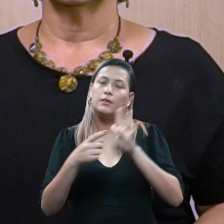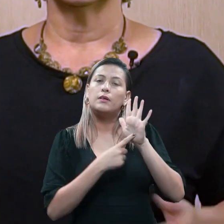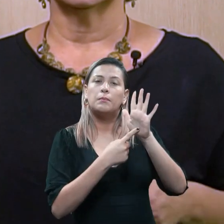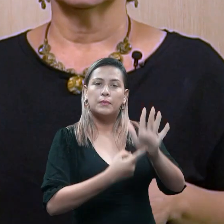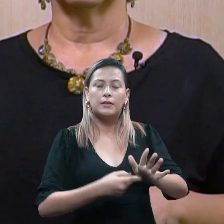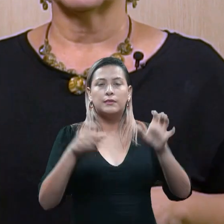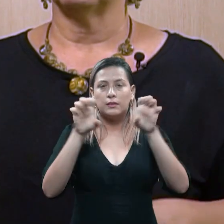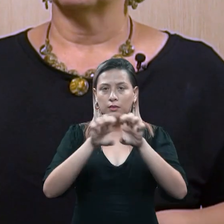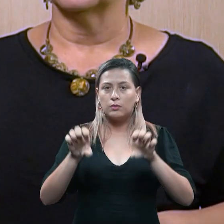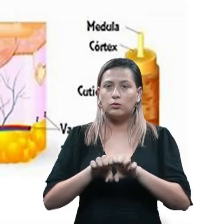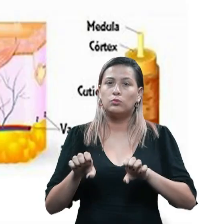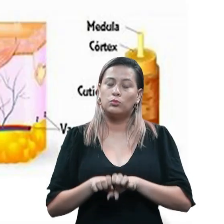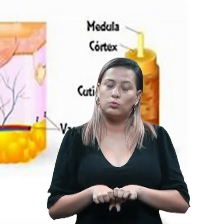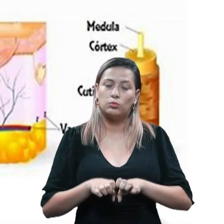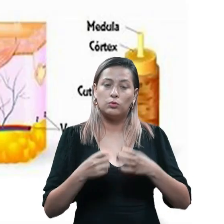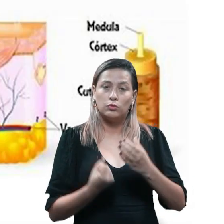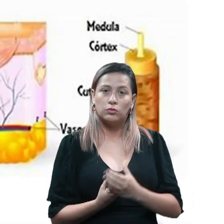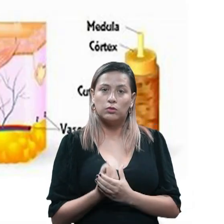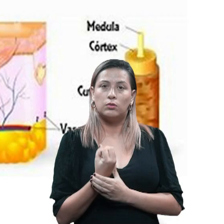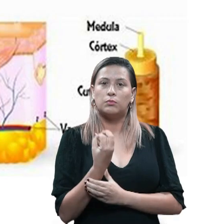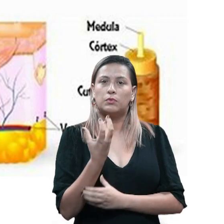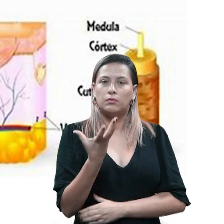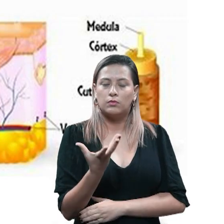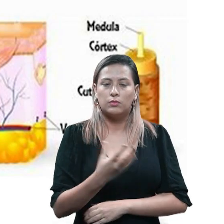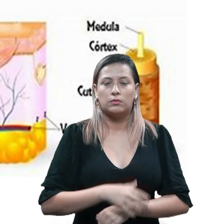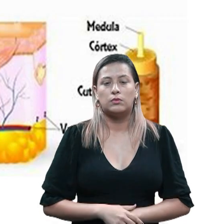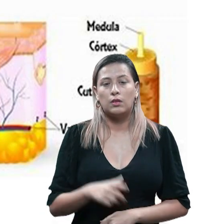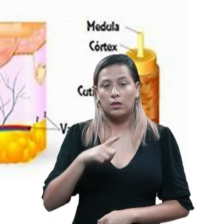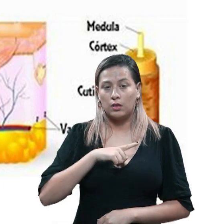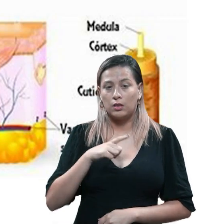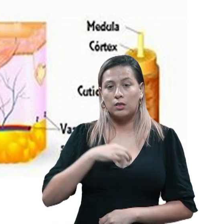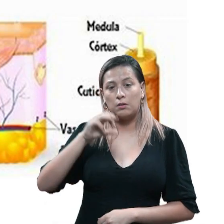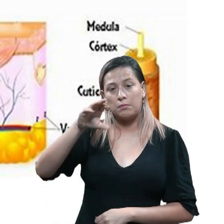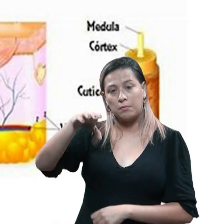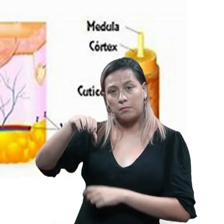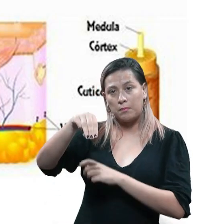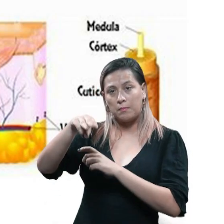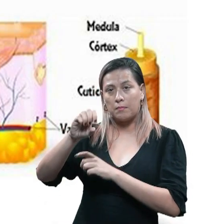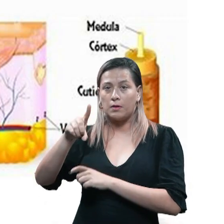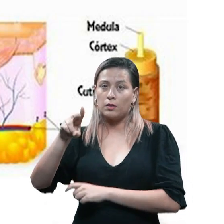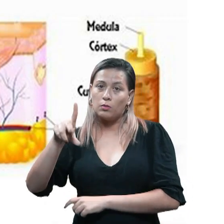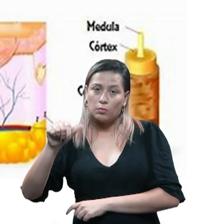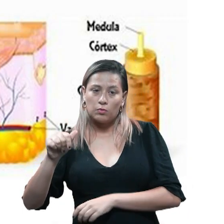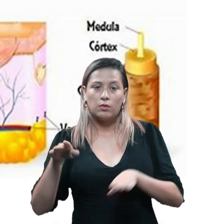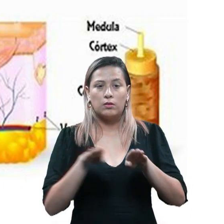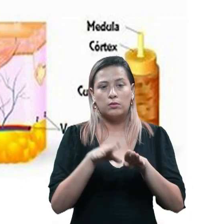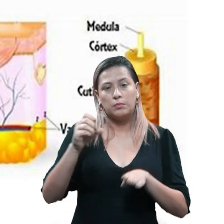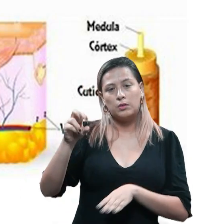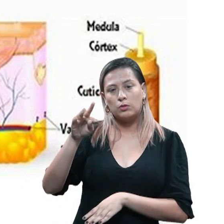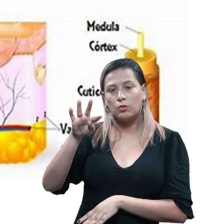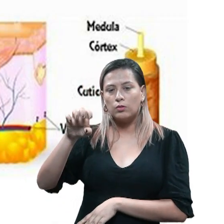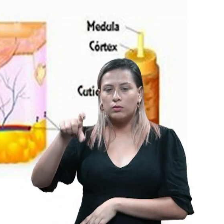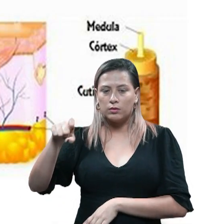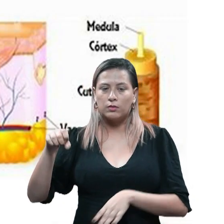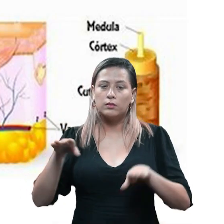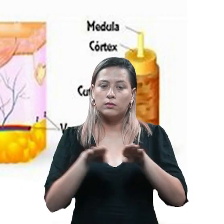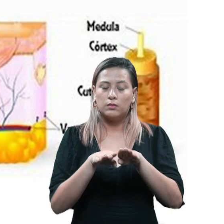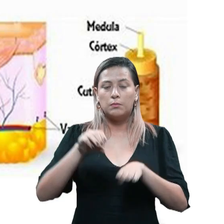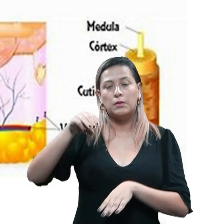estrutura, de dentro para fora, a medula, o córtex e a